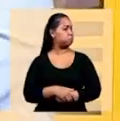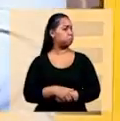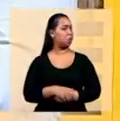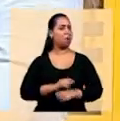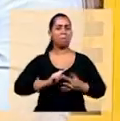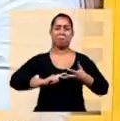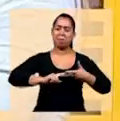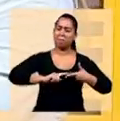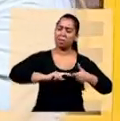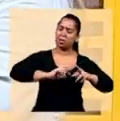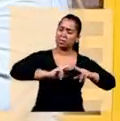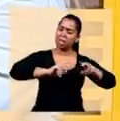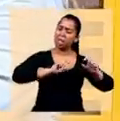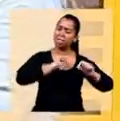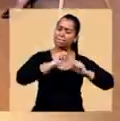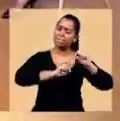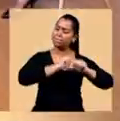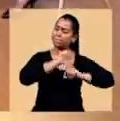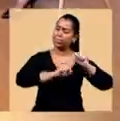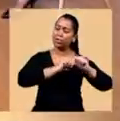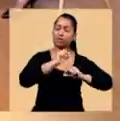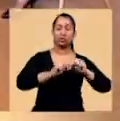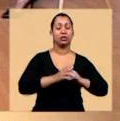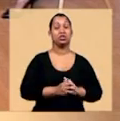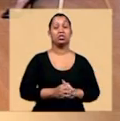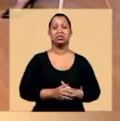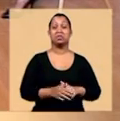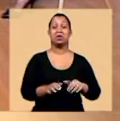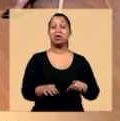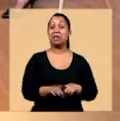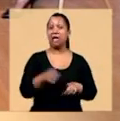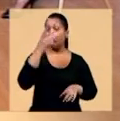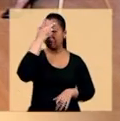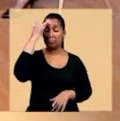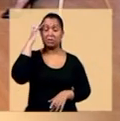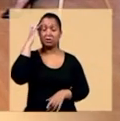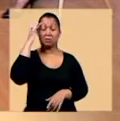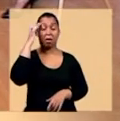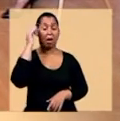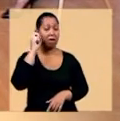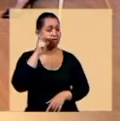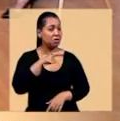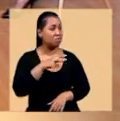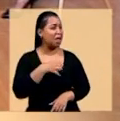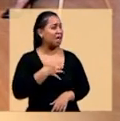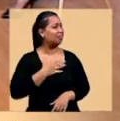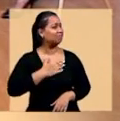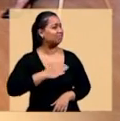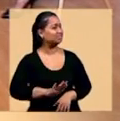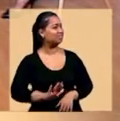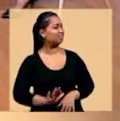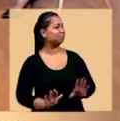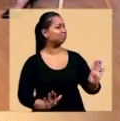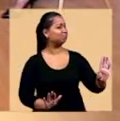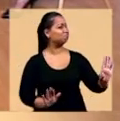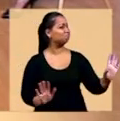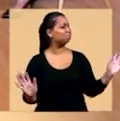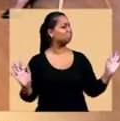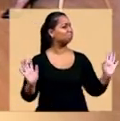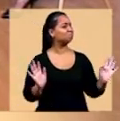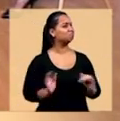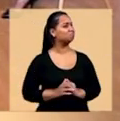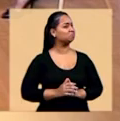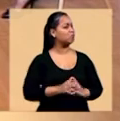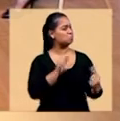você é gordinho. Existem infinidade de motivos pelos quais, ou até às vezes a pessoa bateu o olho em você e